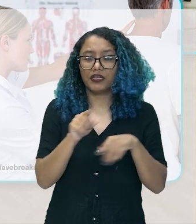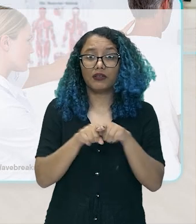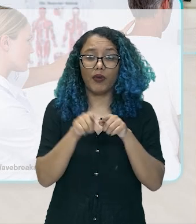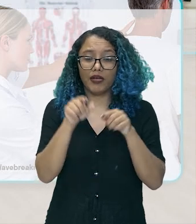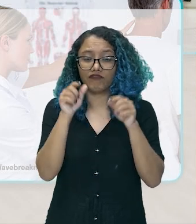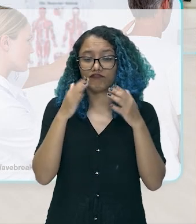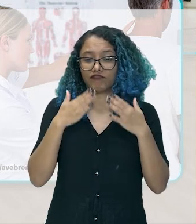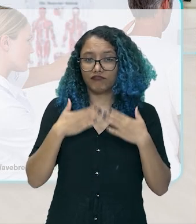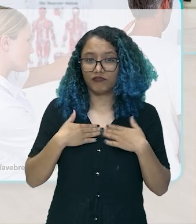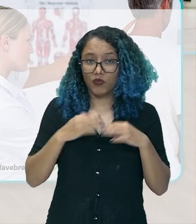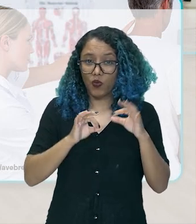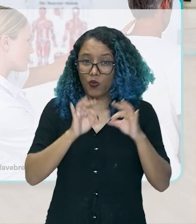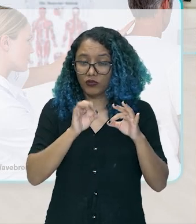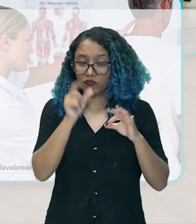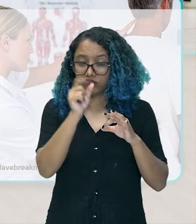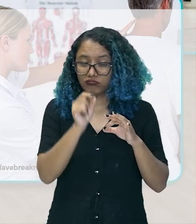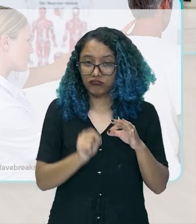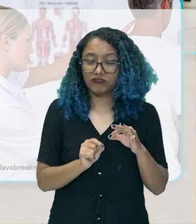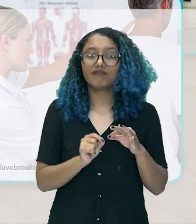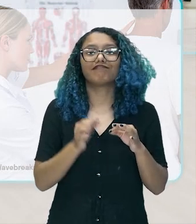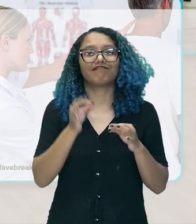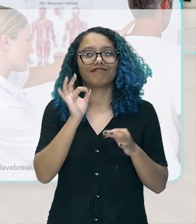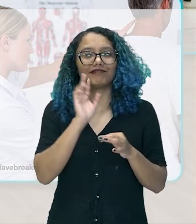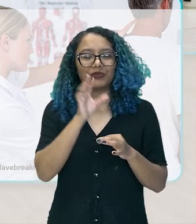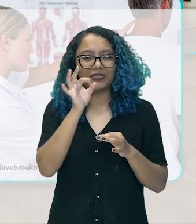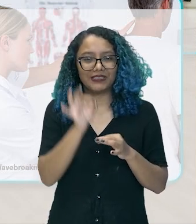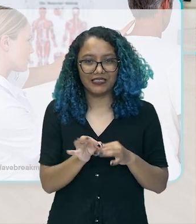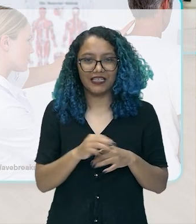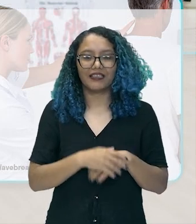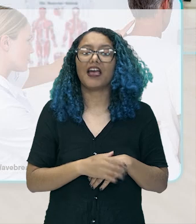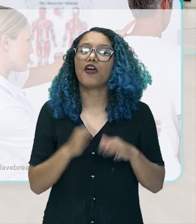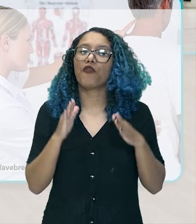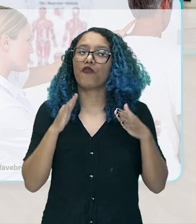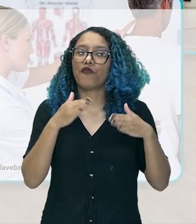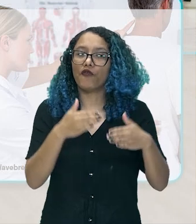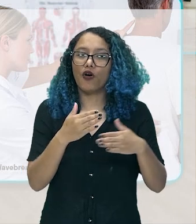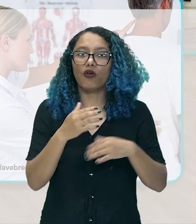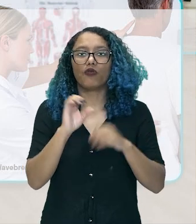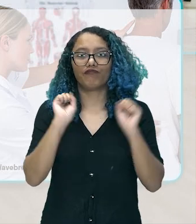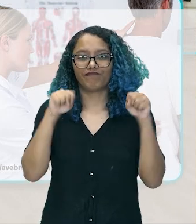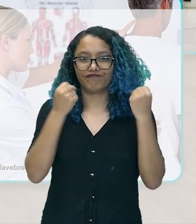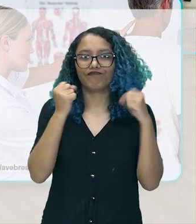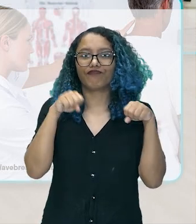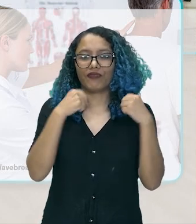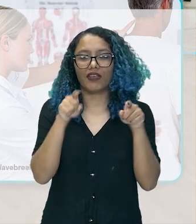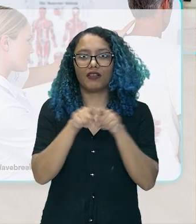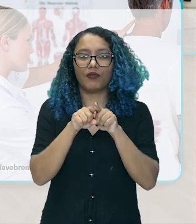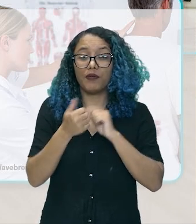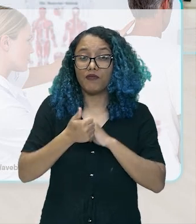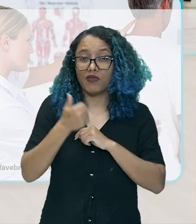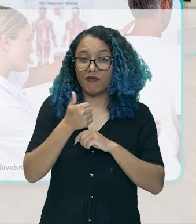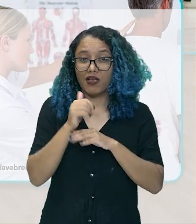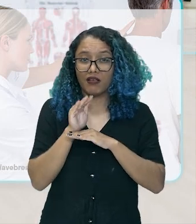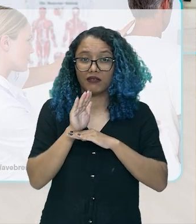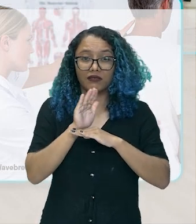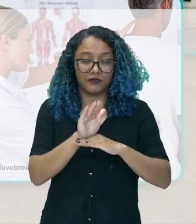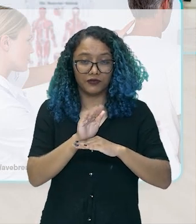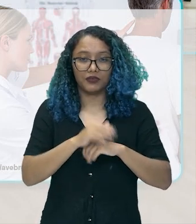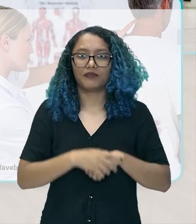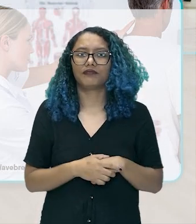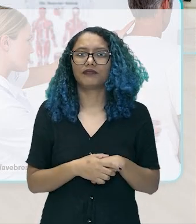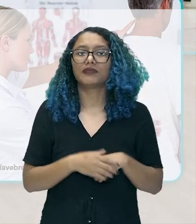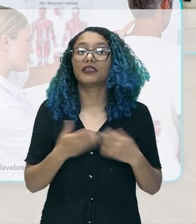observar aqui as imagens? O que vocês acham? Nós temos de um lado uma imagem de pessoas fazendo um tipo de